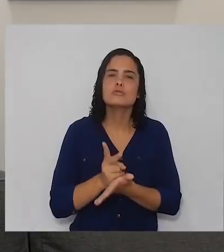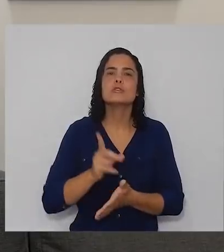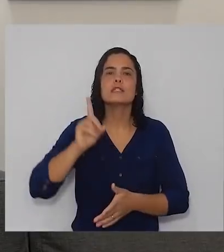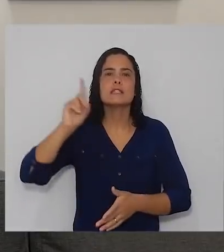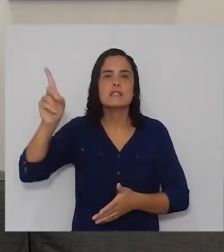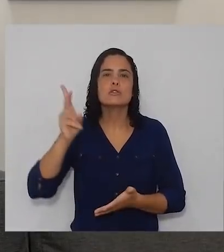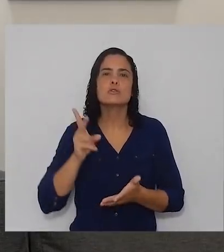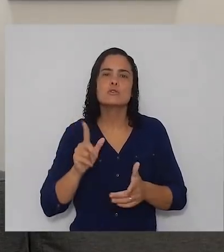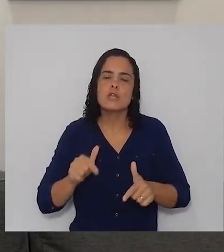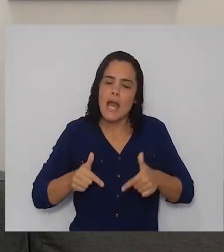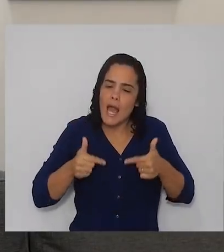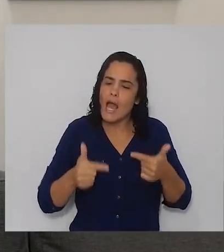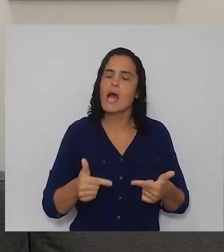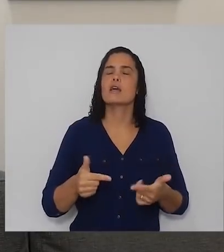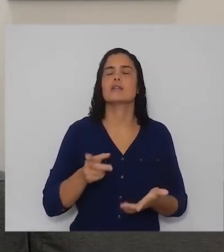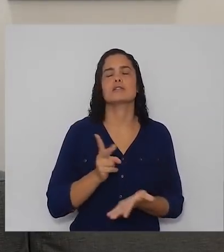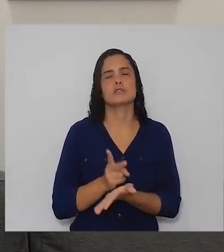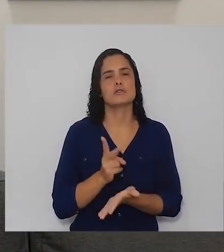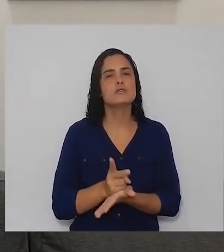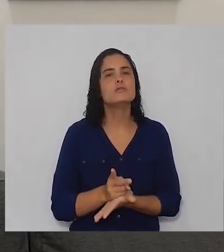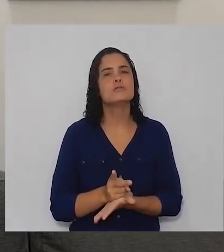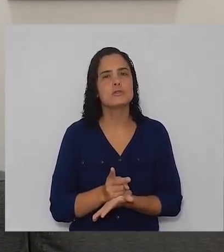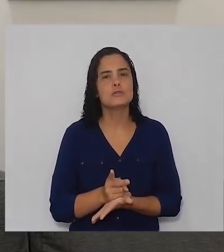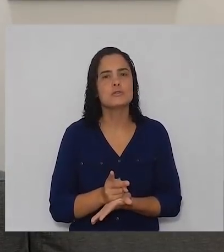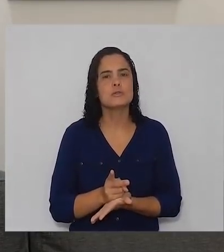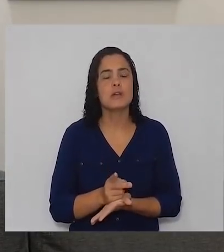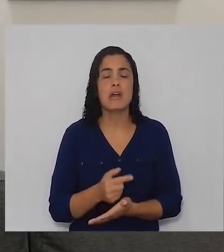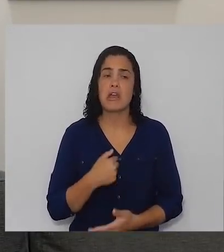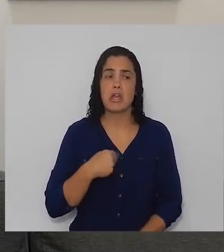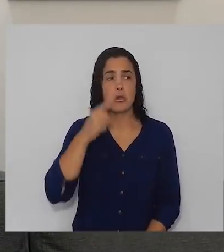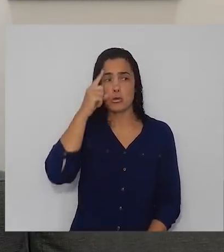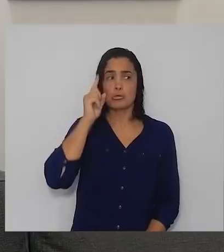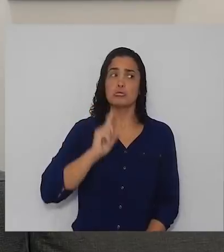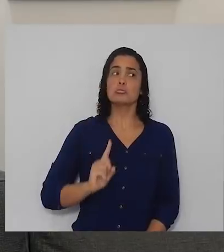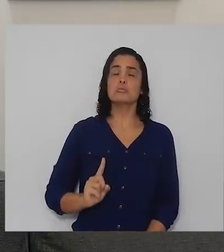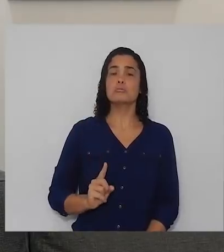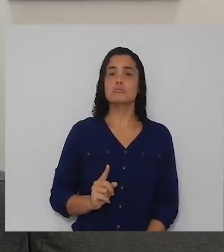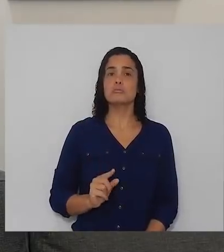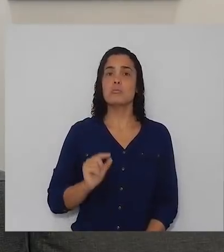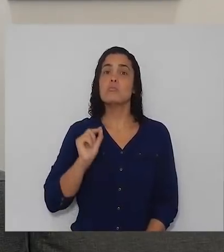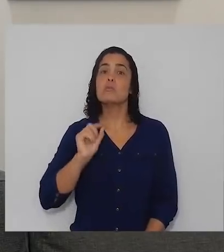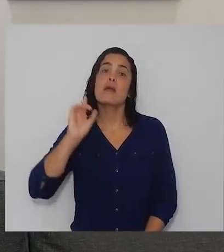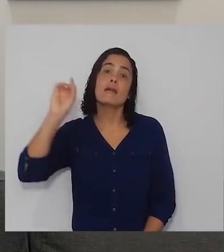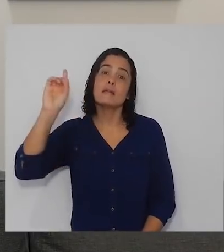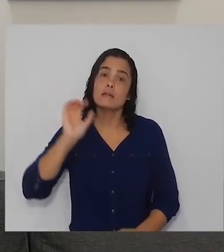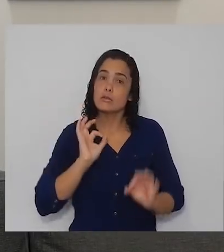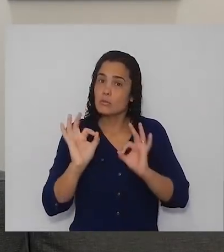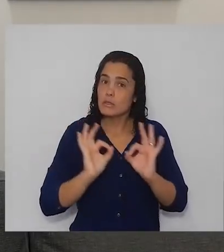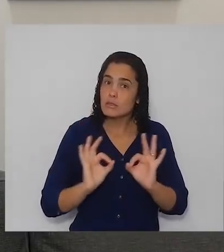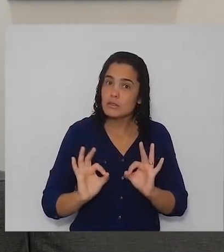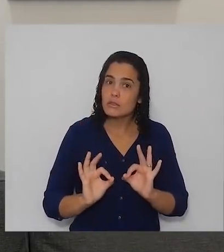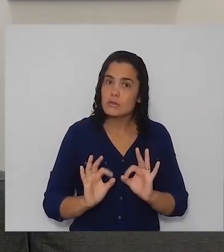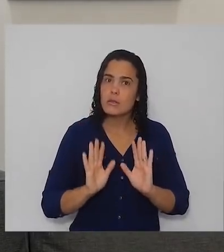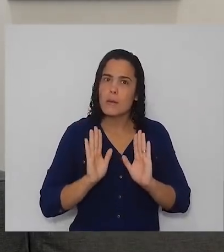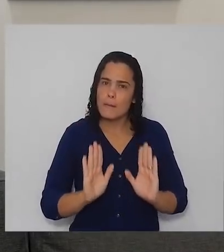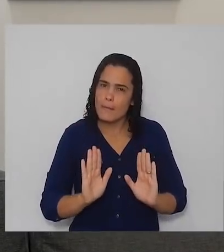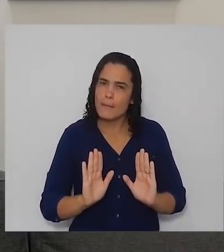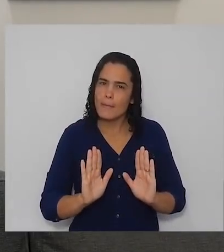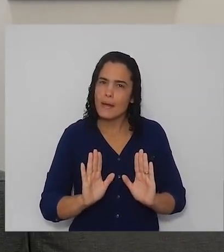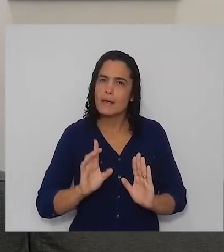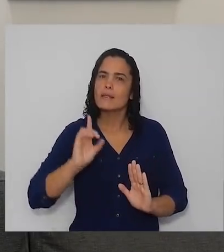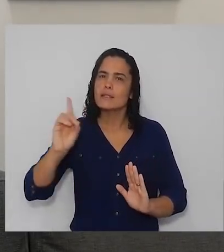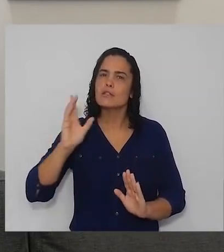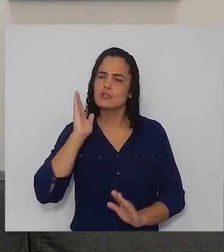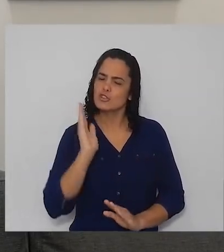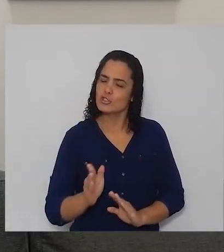eu já ordenei, eu não sei o quê. Eu não posso vislumbrar, eu não consigo enxergar, mas a palavra de Deus a Elias foi,